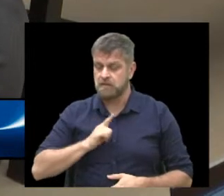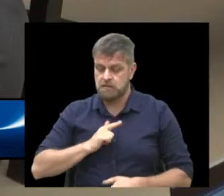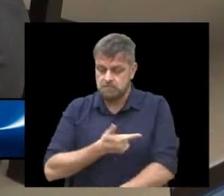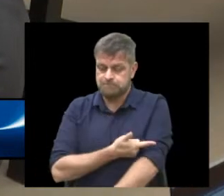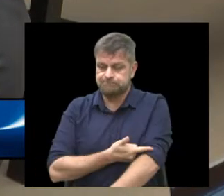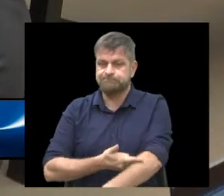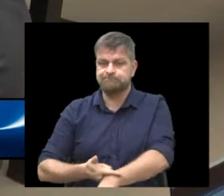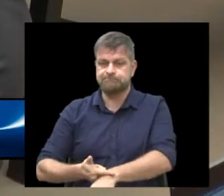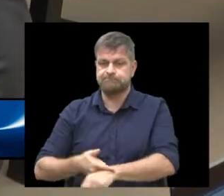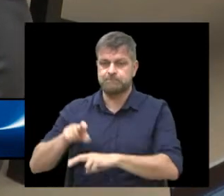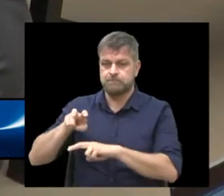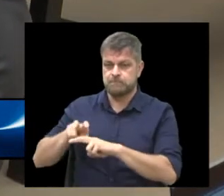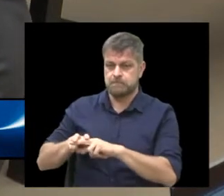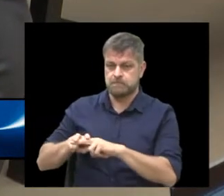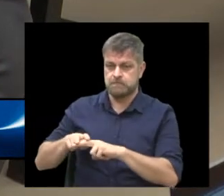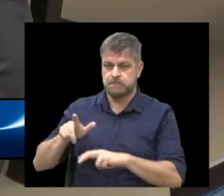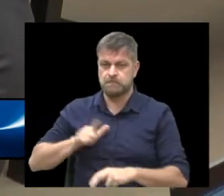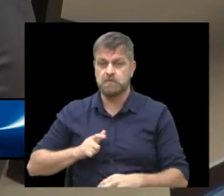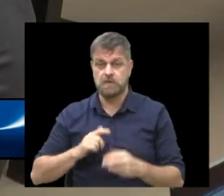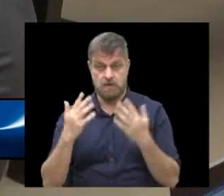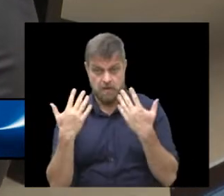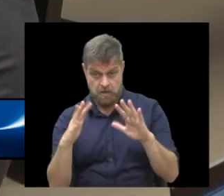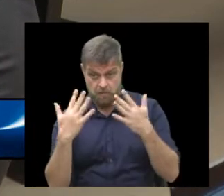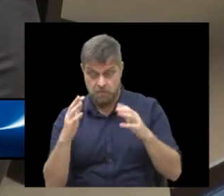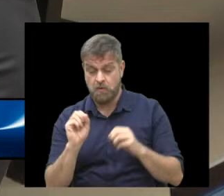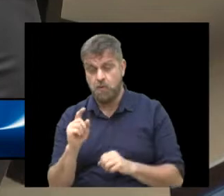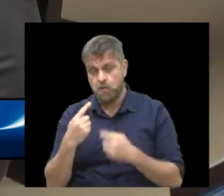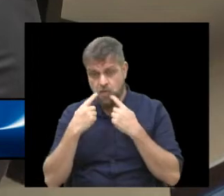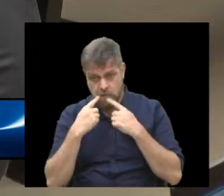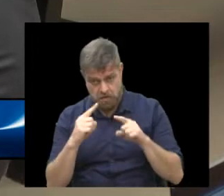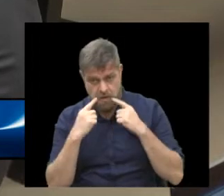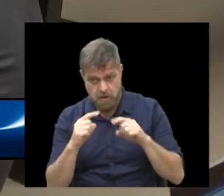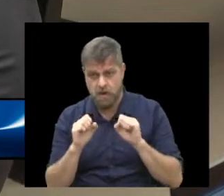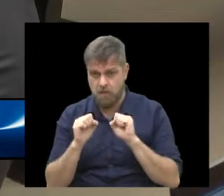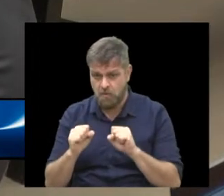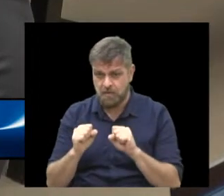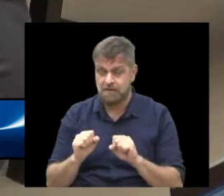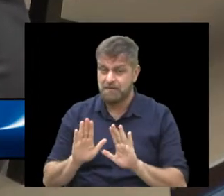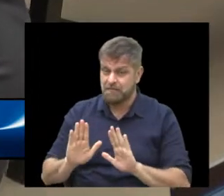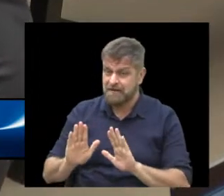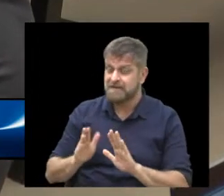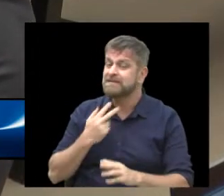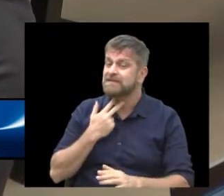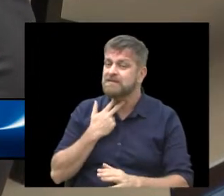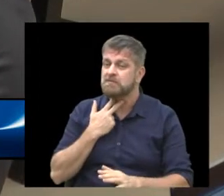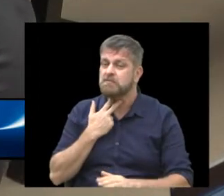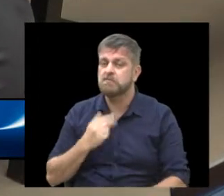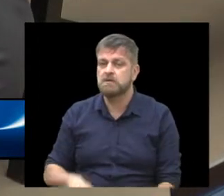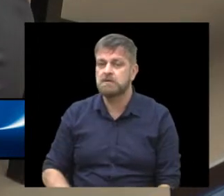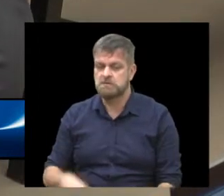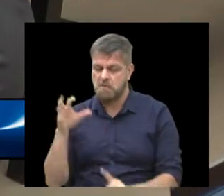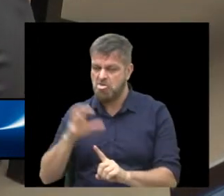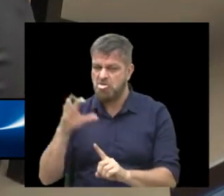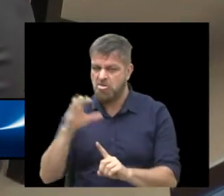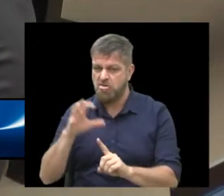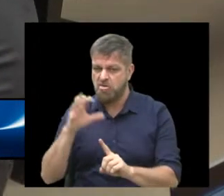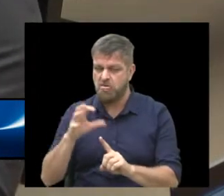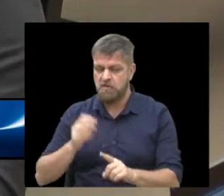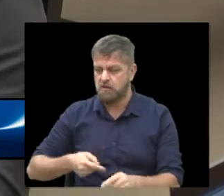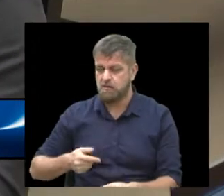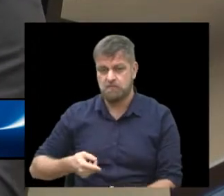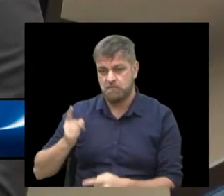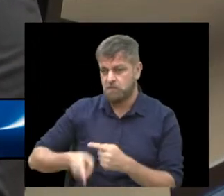urbanidade, sendo lícito aplaudir ou reprovar os trabalhos do plenário, sem, no entanto, tumultuar sua continuidade. Portanto, senhor